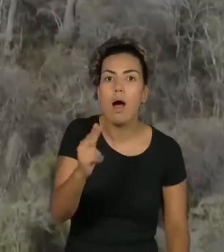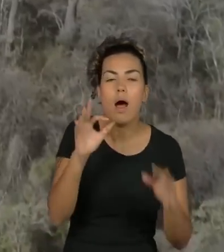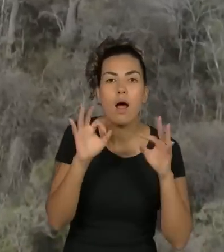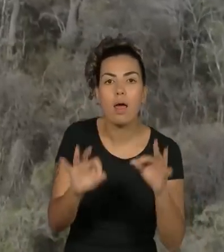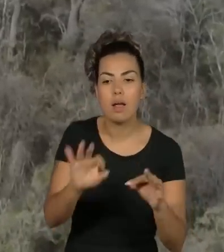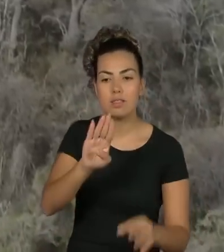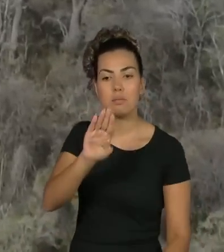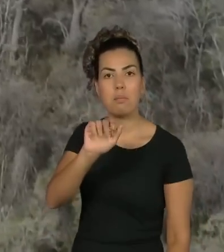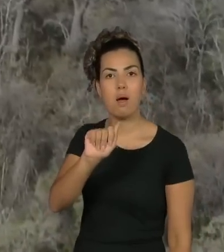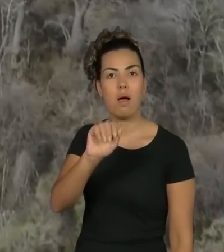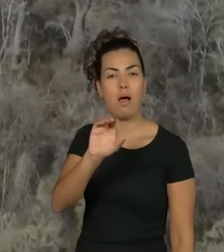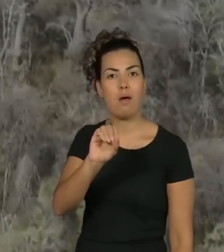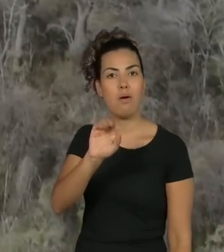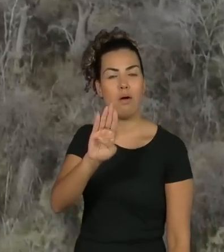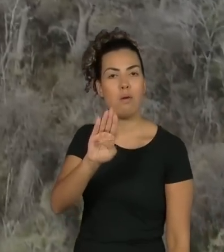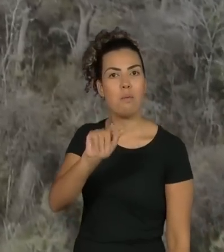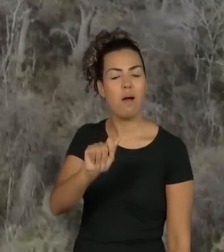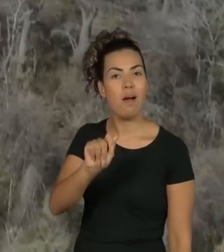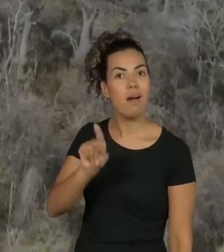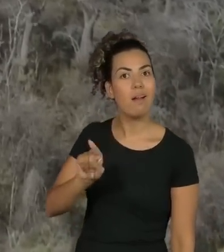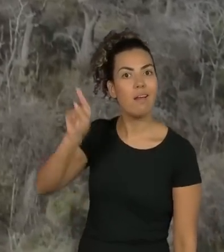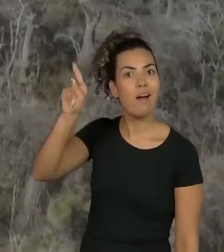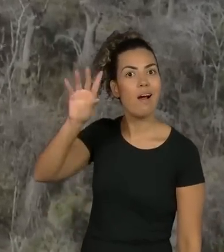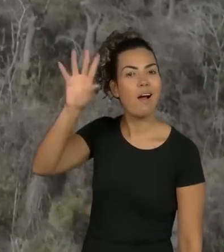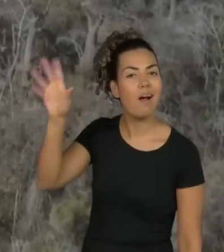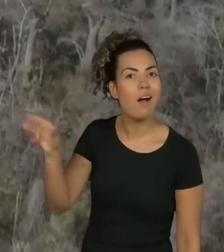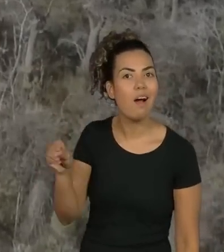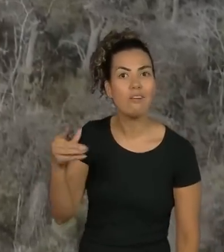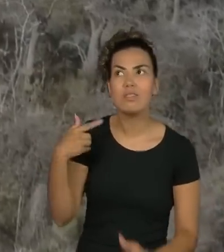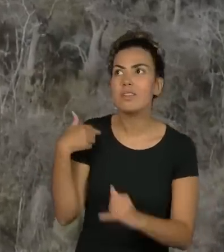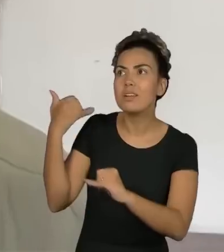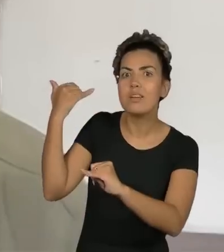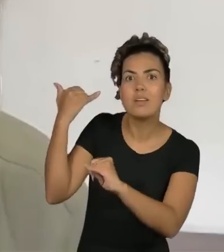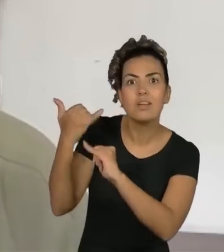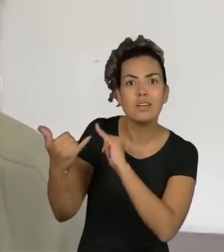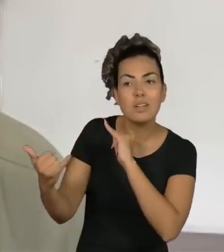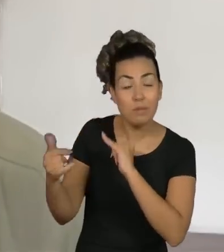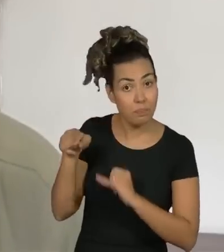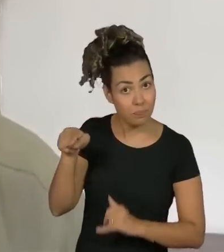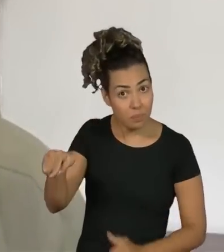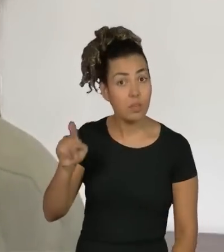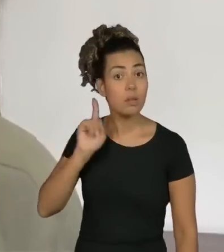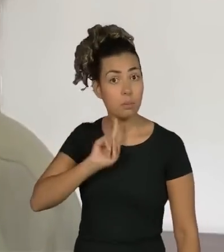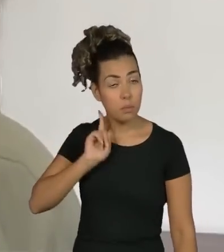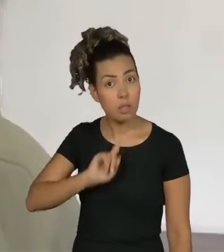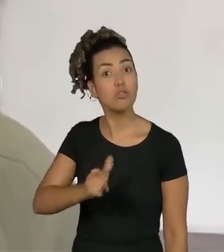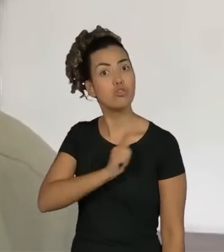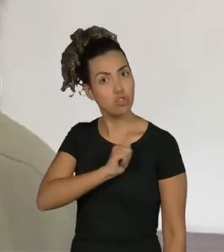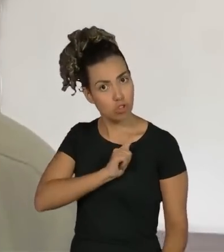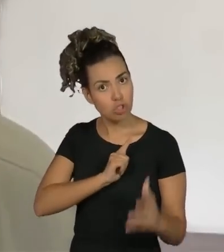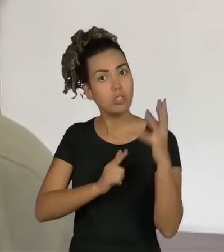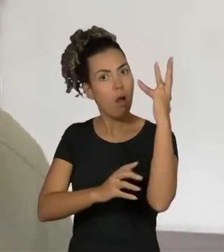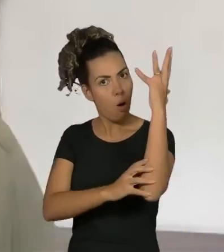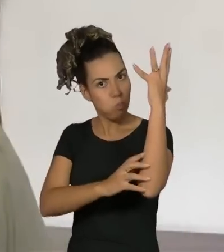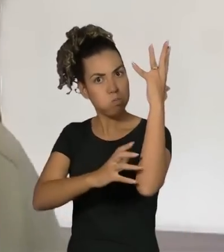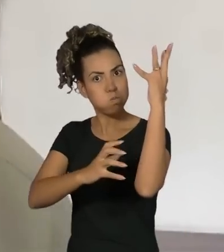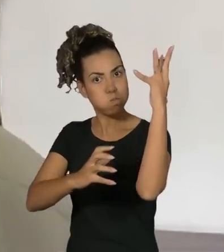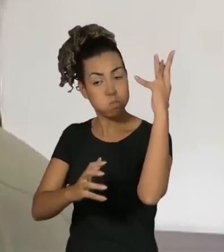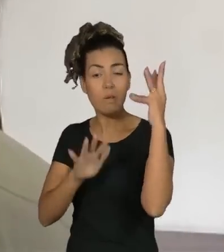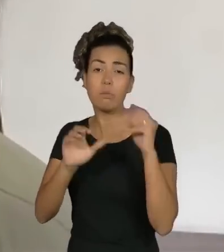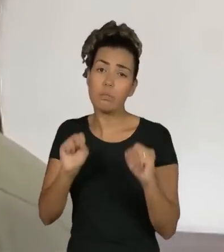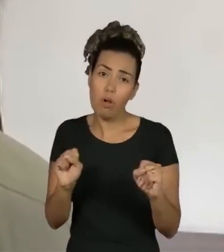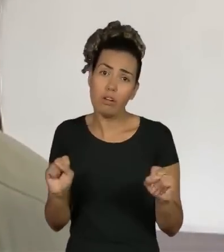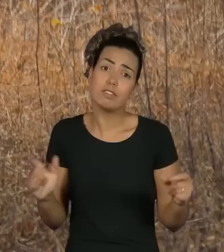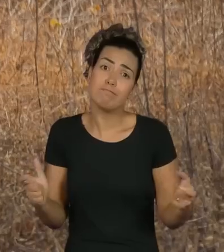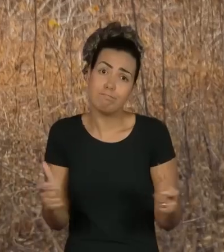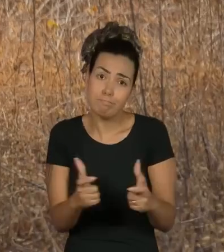da África. E lá a gente tem essas árvores e elas são ameaçadas de extinção e elas só tem nessa região de